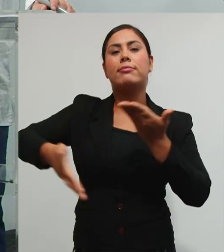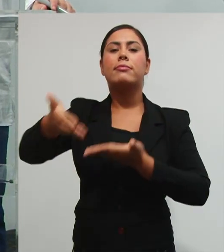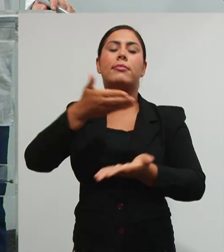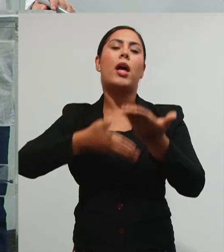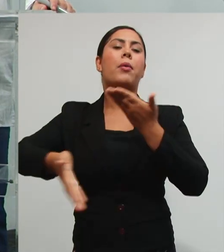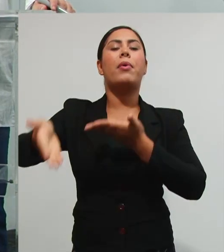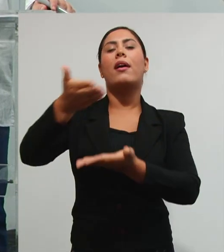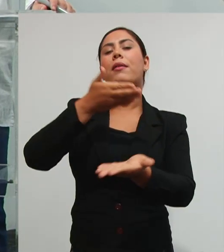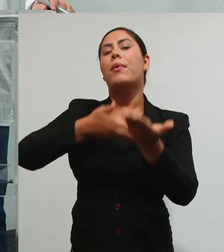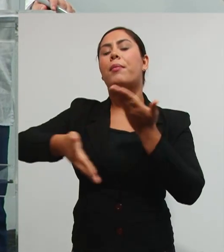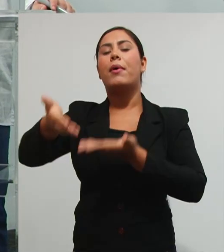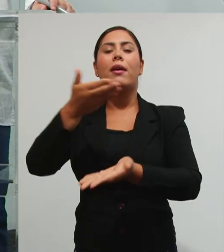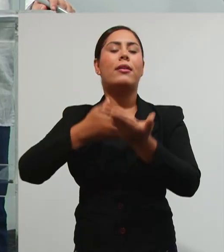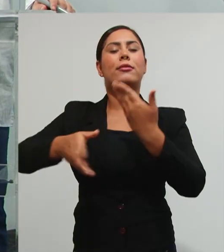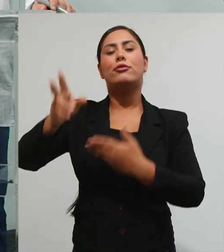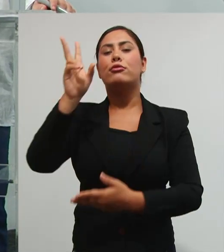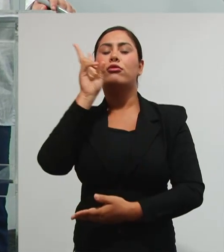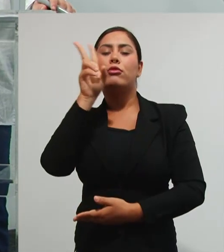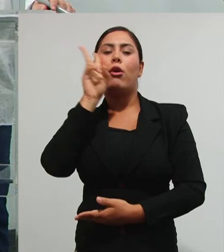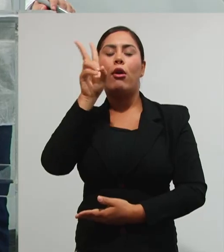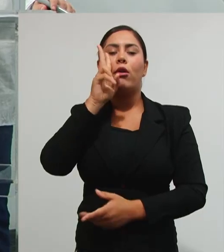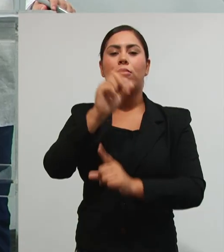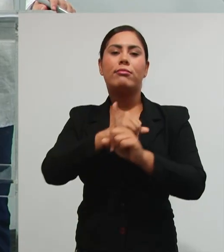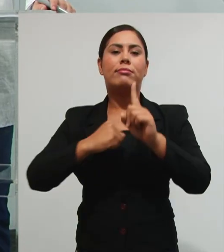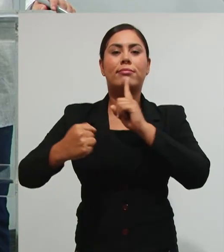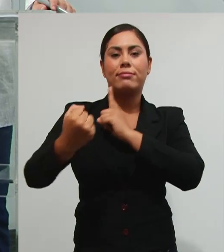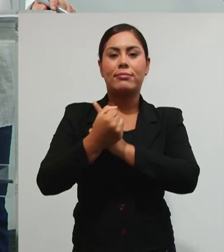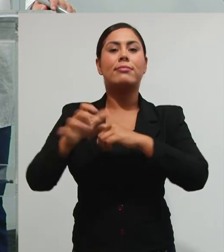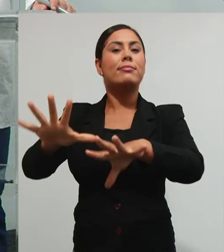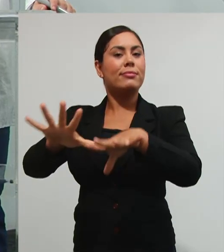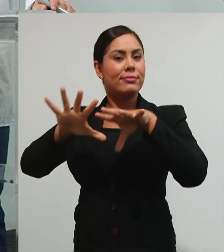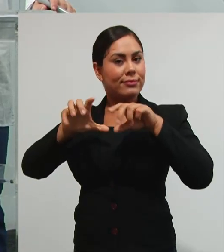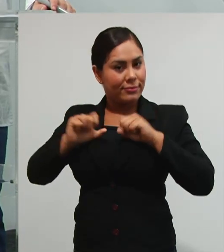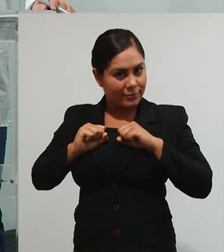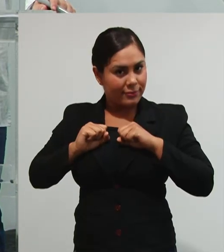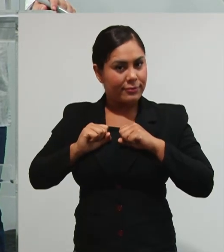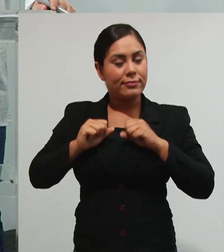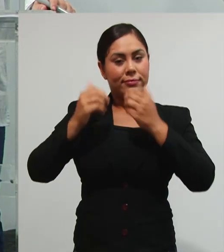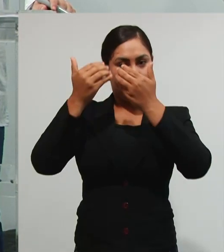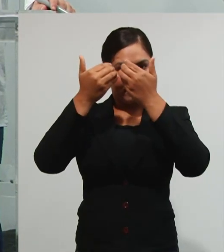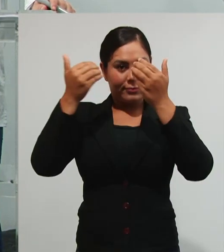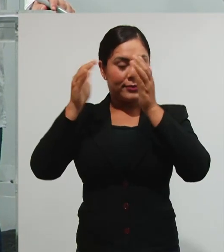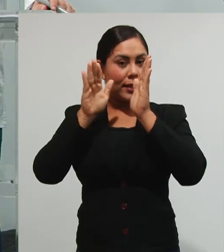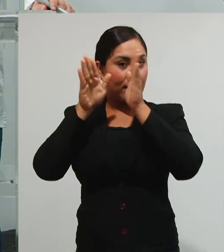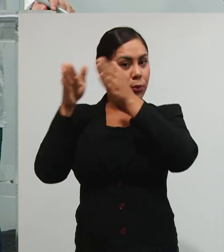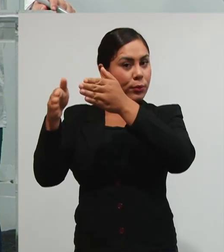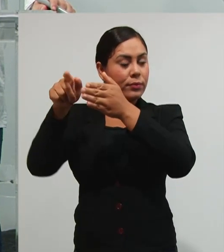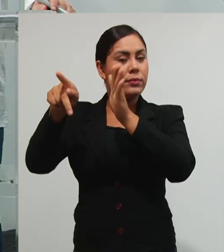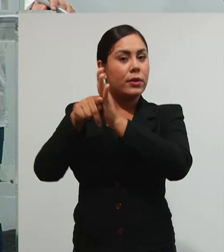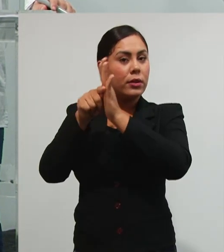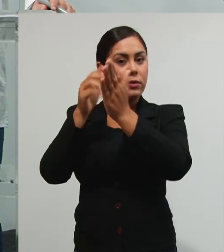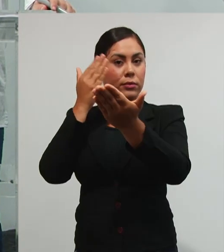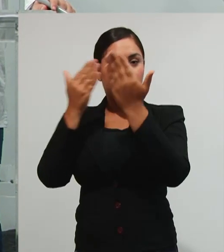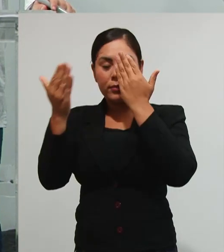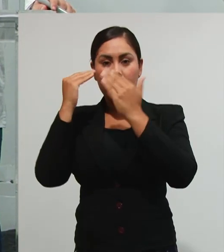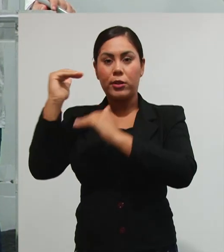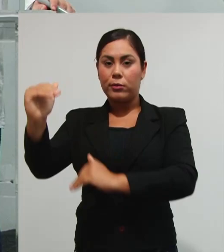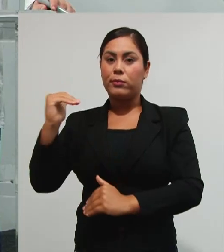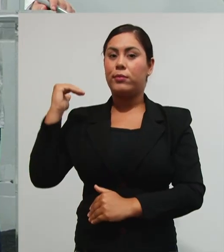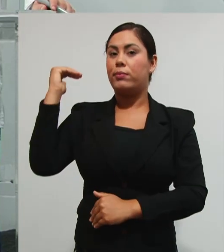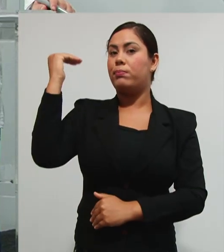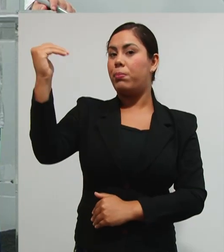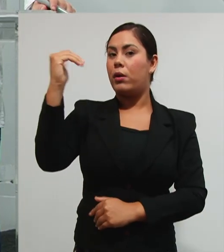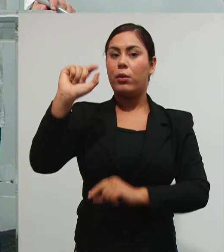num ambiente histórico, social, e isso será desenvolvido. Agora, as funções psíquicas